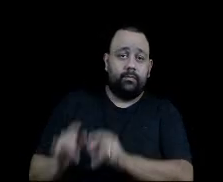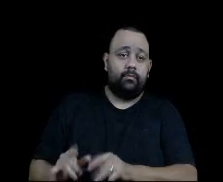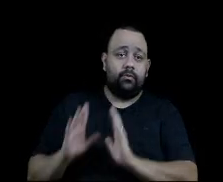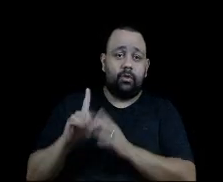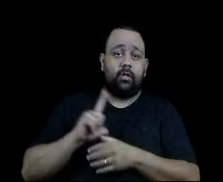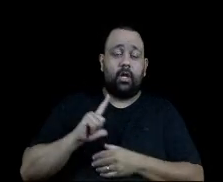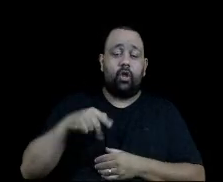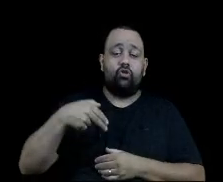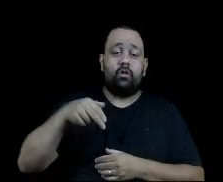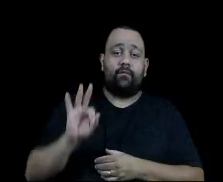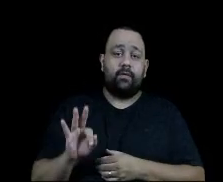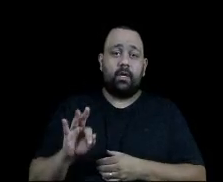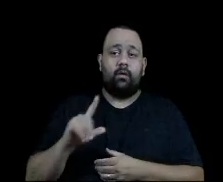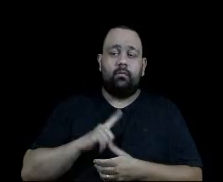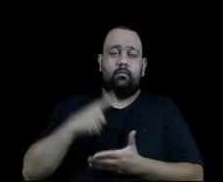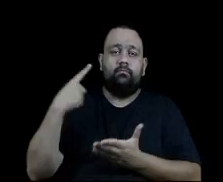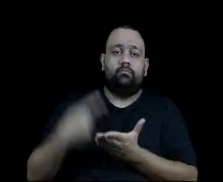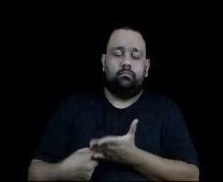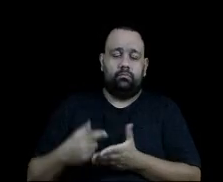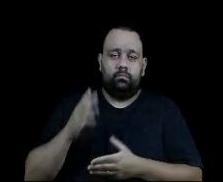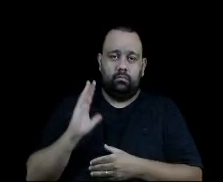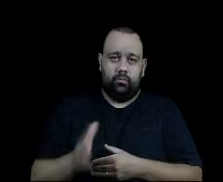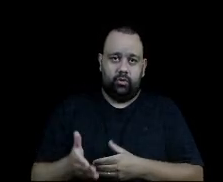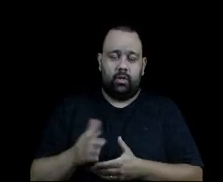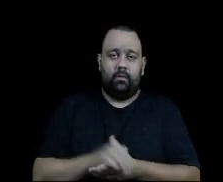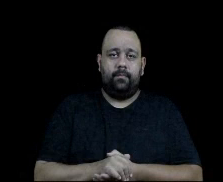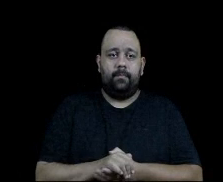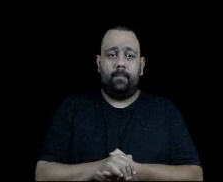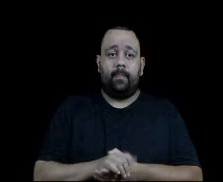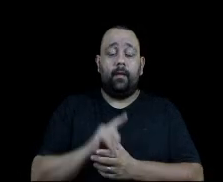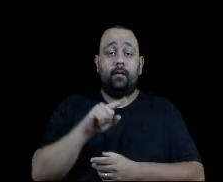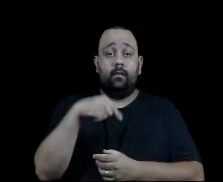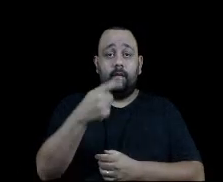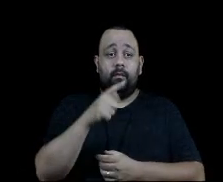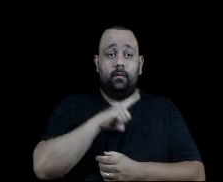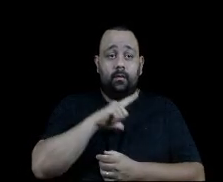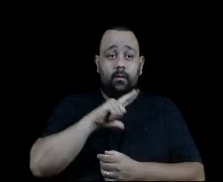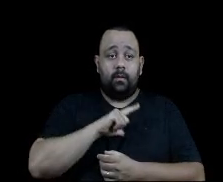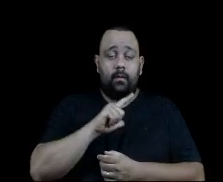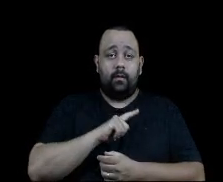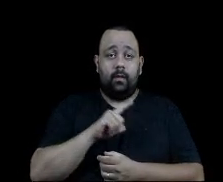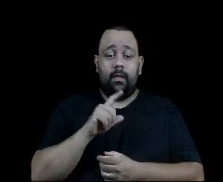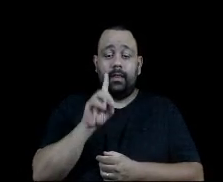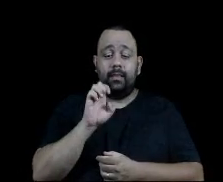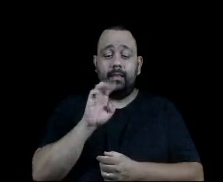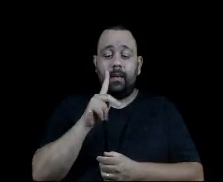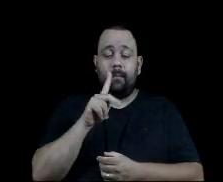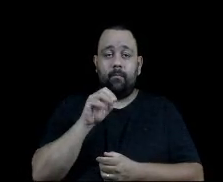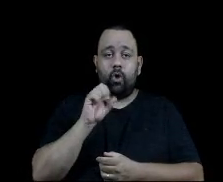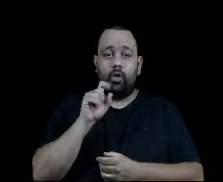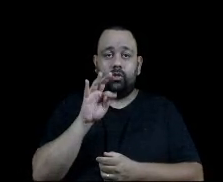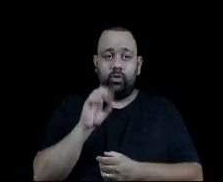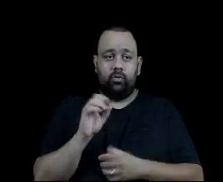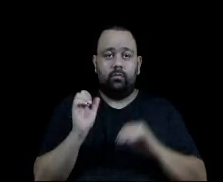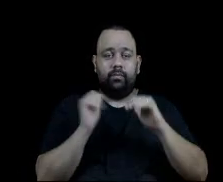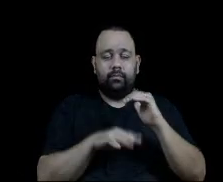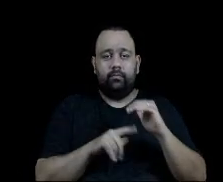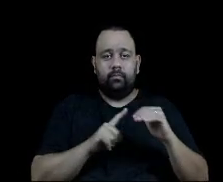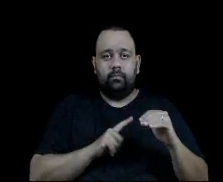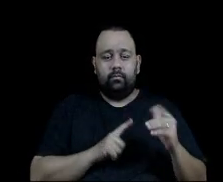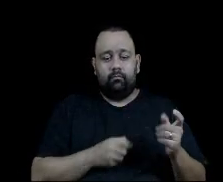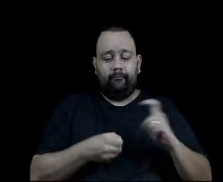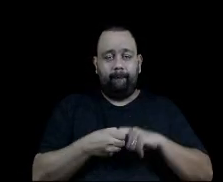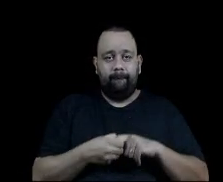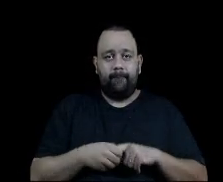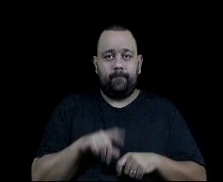liquidados, que já têm nota fiscal, que já estão comprometidos. Depois a gente tem os depósitos